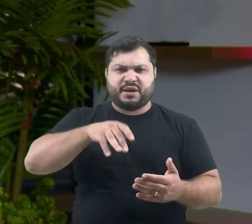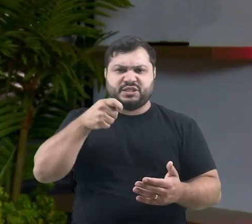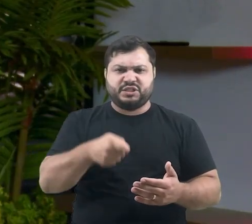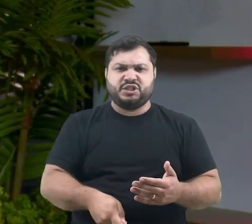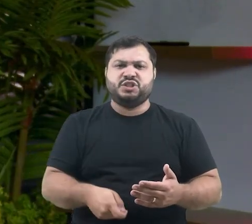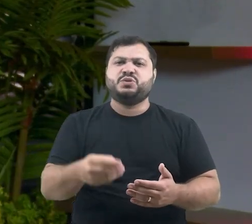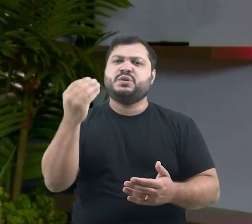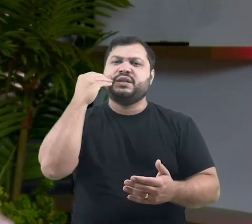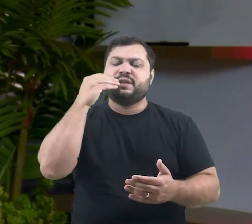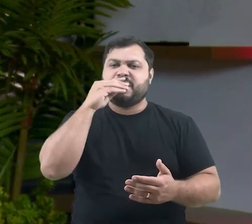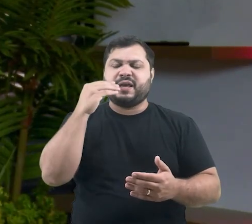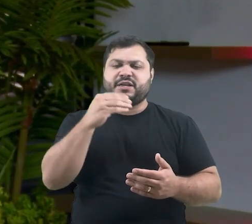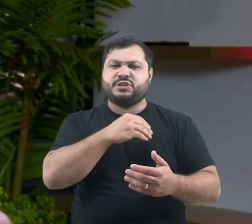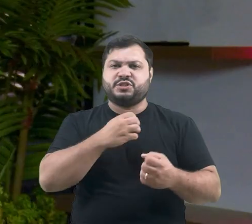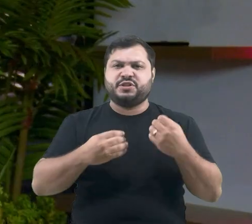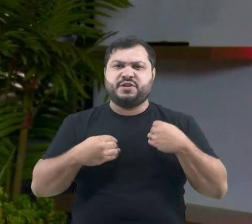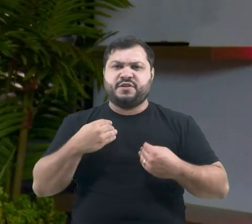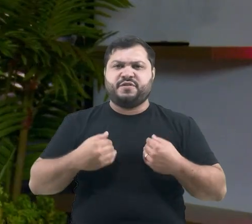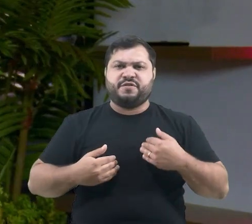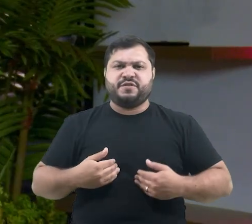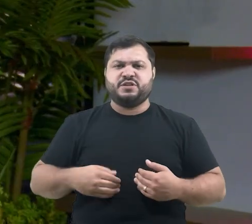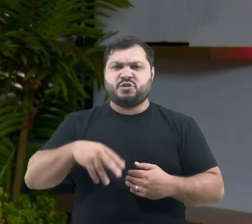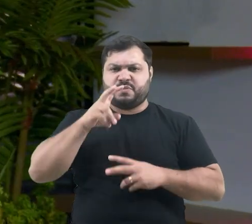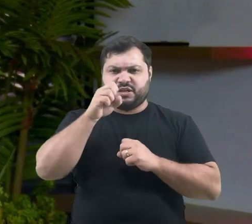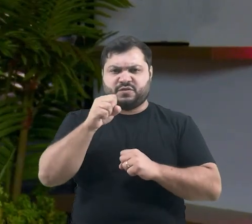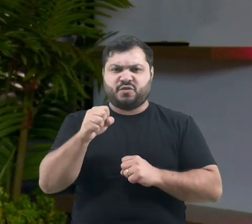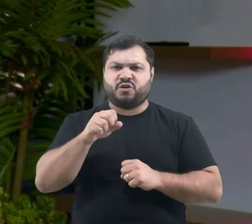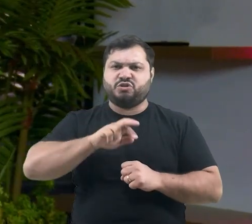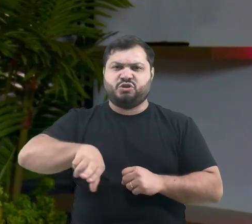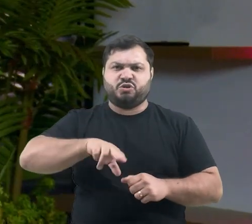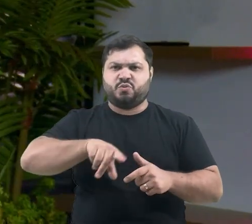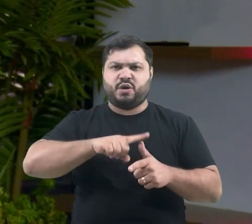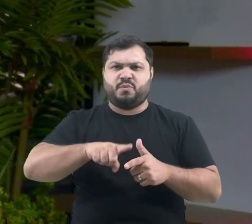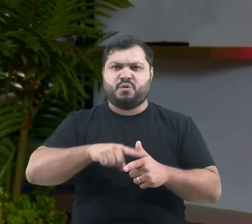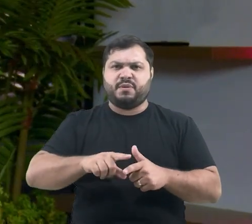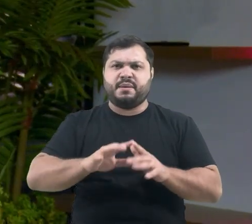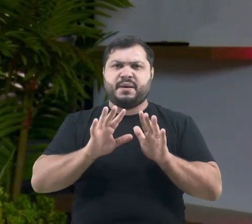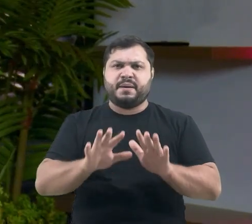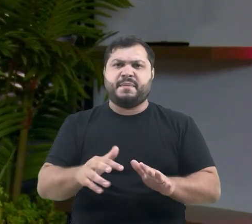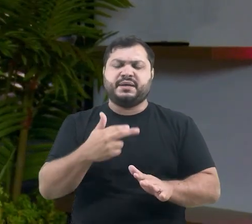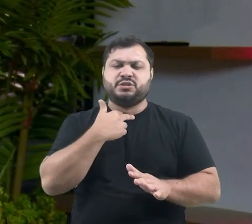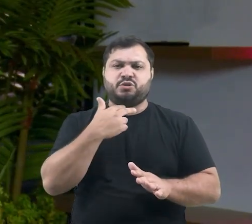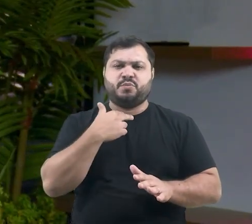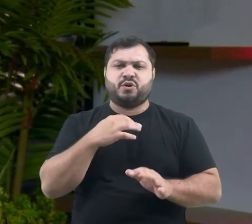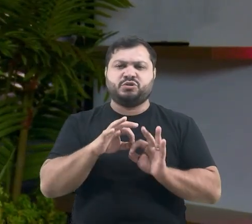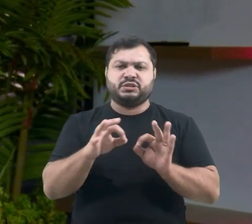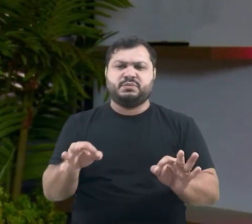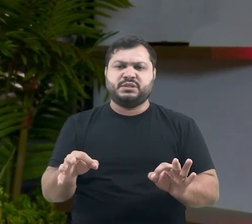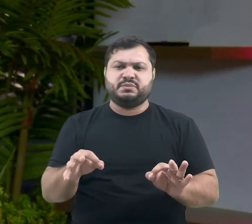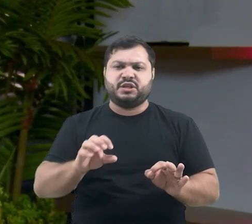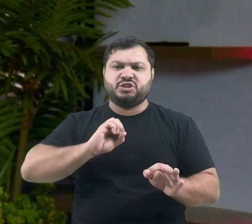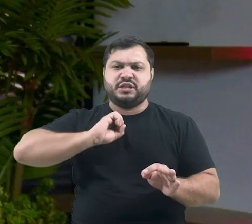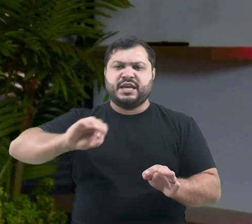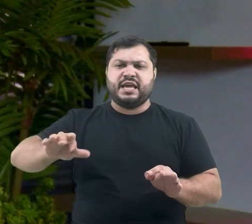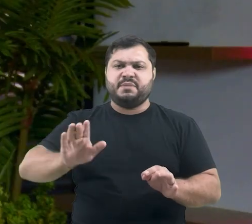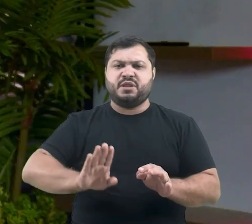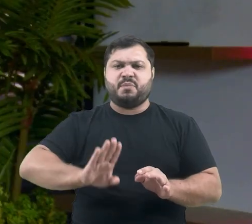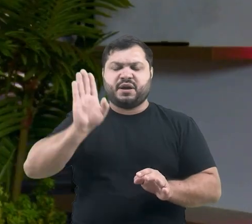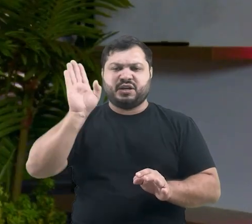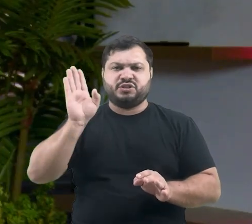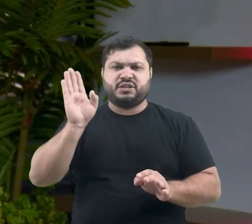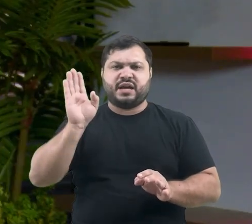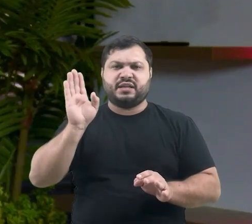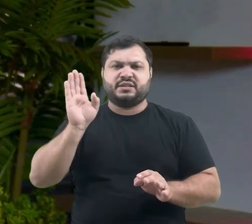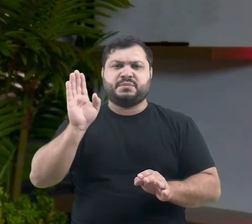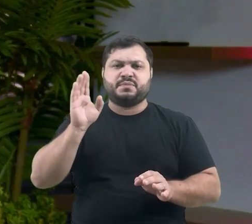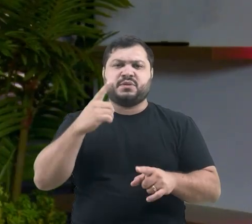mais rígida, teste físico de uma maneira um pouco mais forte, isso não é um problema. Agora, eu não posso simplesmente eliminar uma